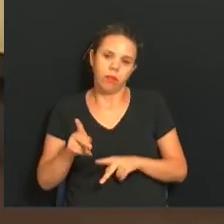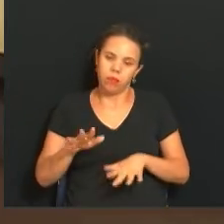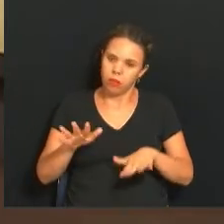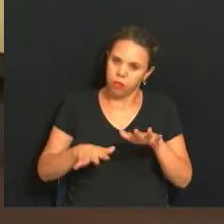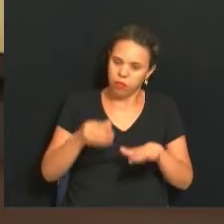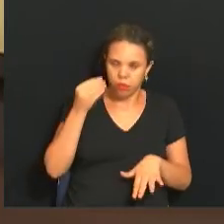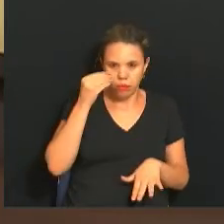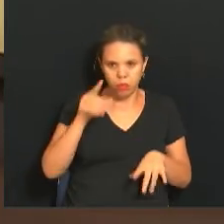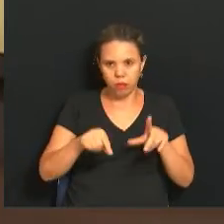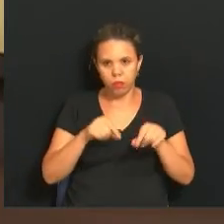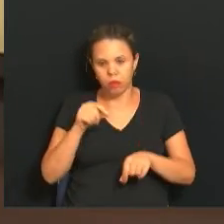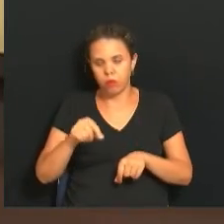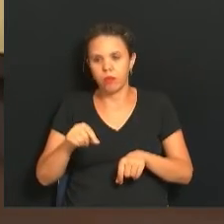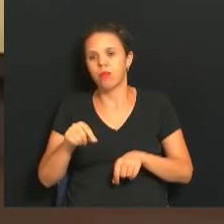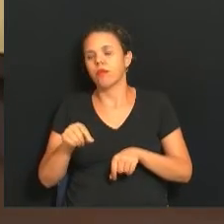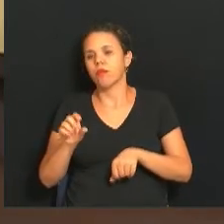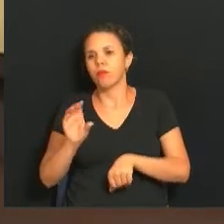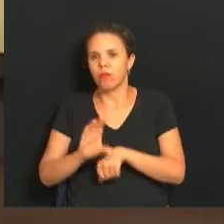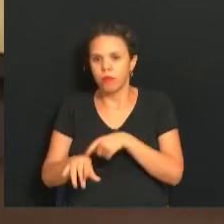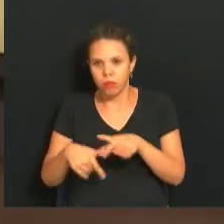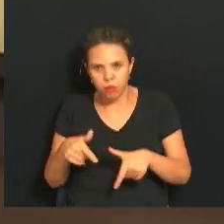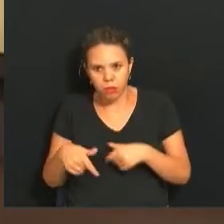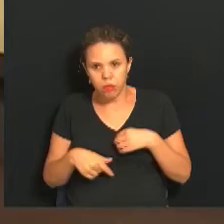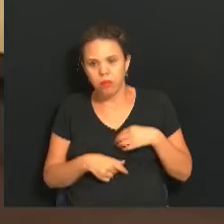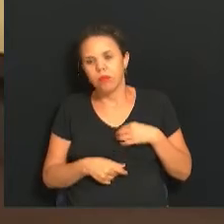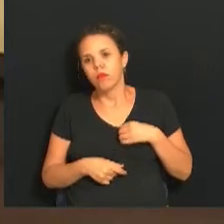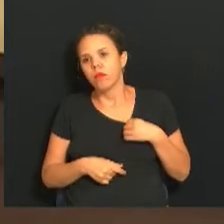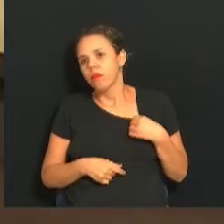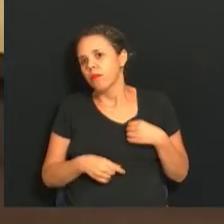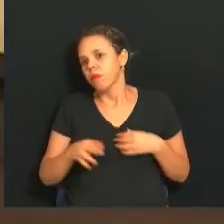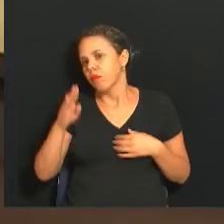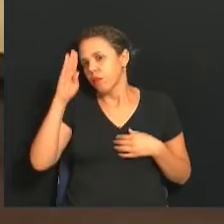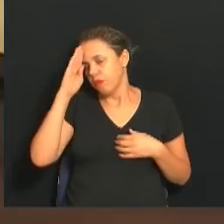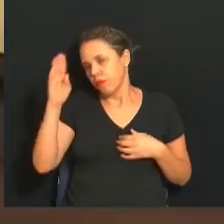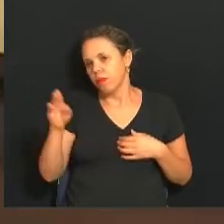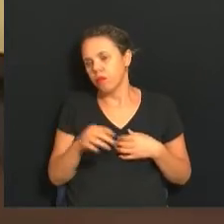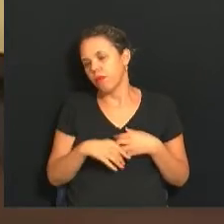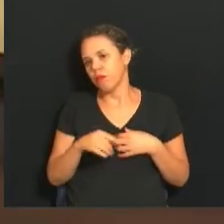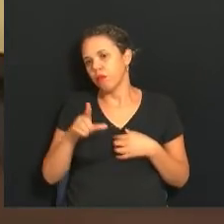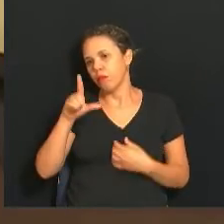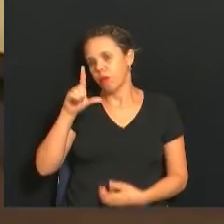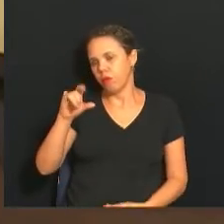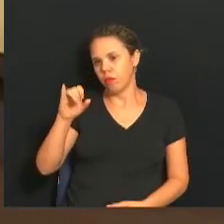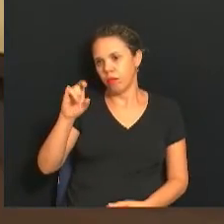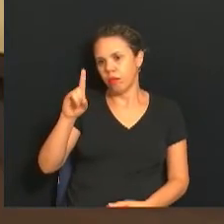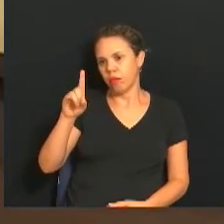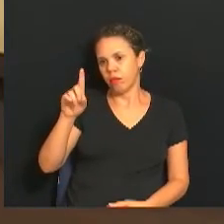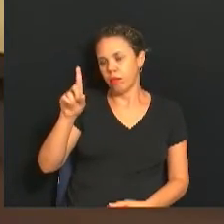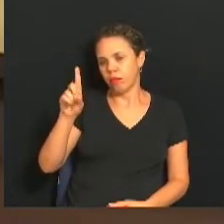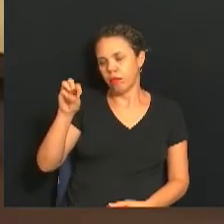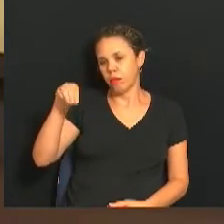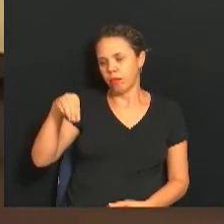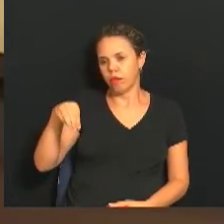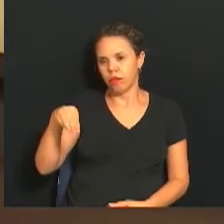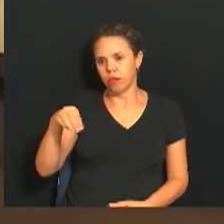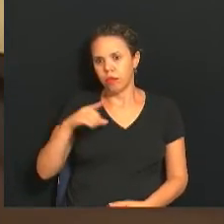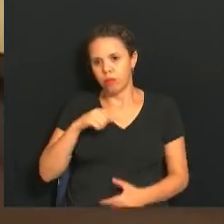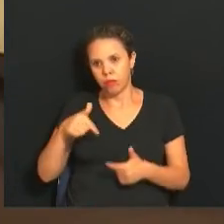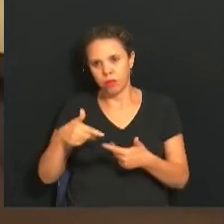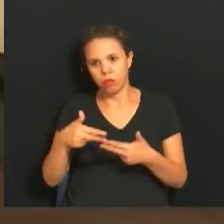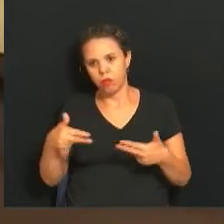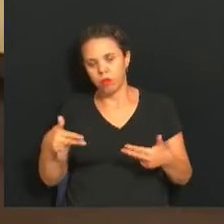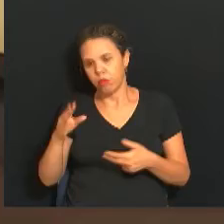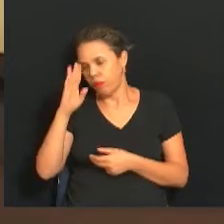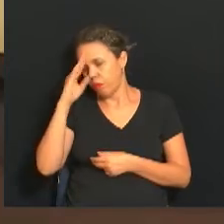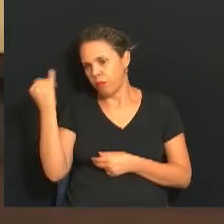seleções de trabalho, né? Principalmente através de LinkedIn, nas lojas de rede. Então, assim, quem buscar,